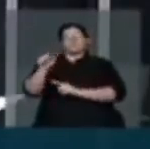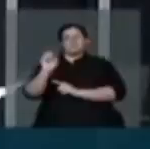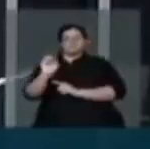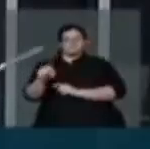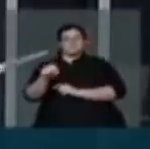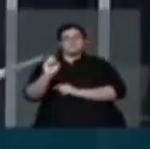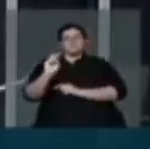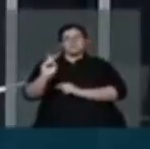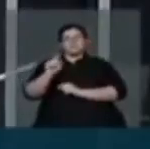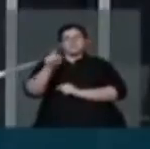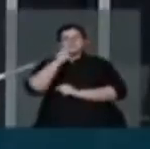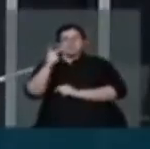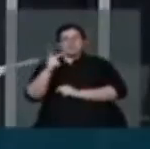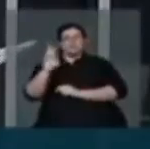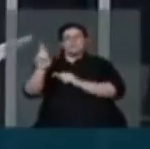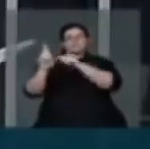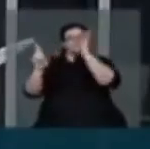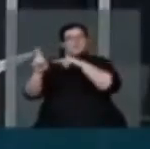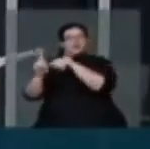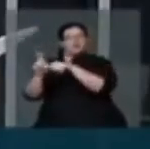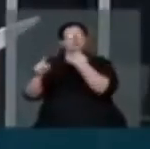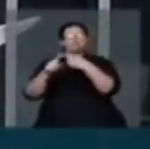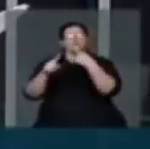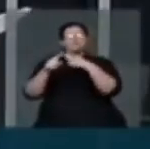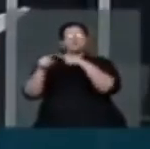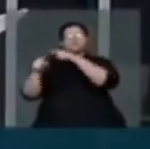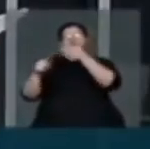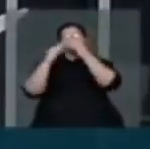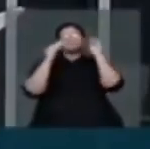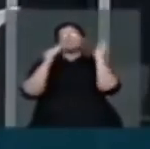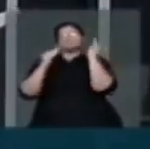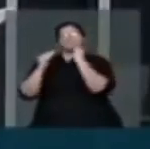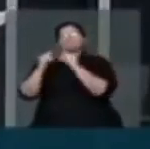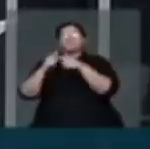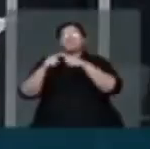por sua vez representa muito mal por desrespeitar os evangélicos desse país,